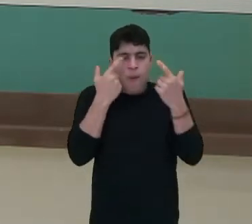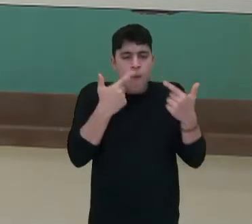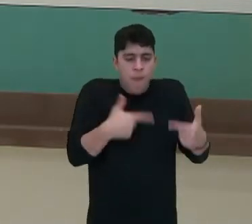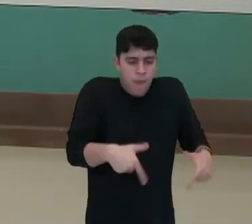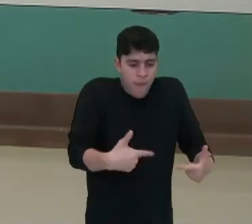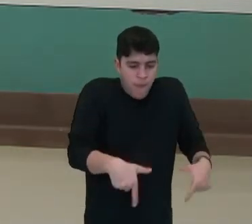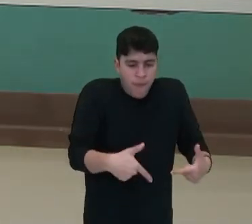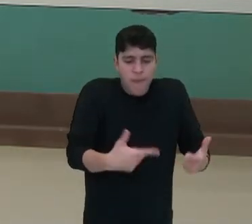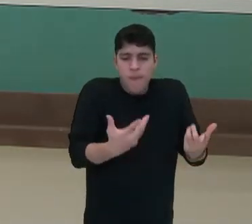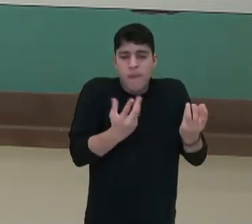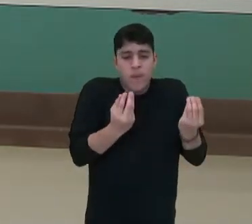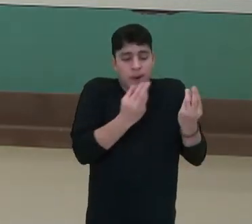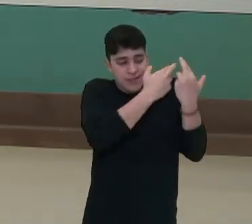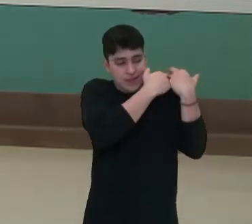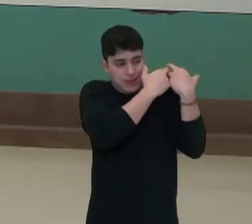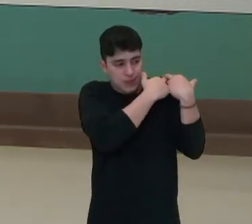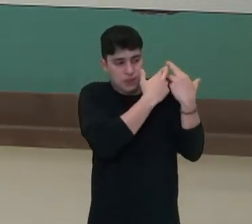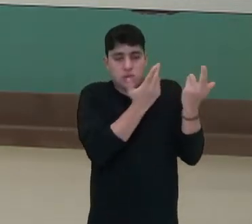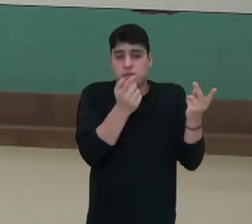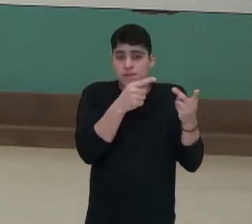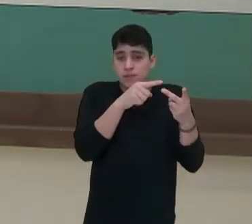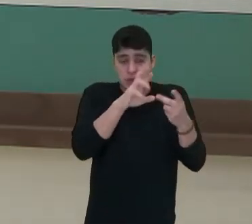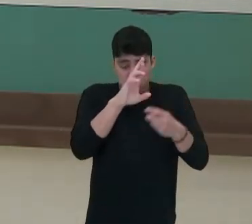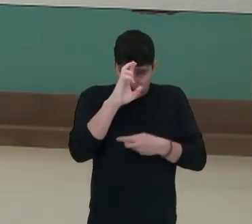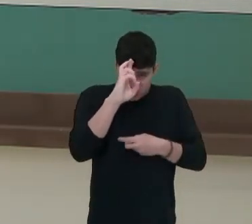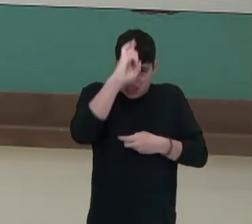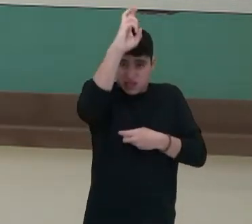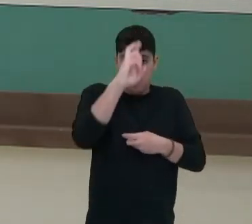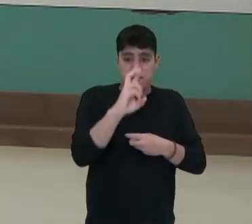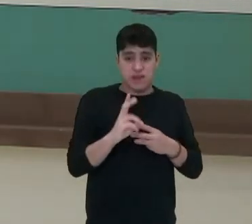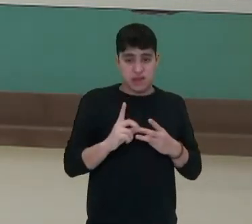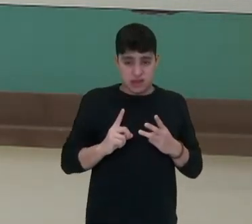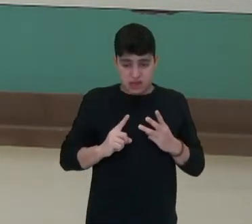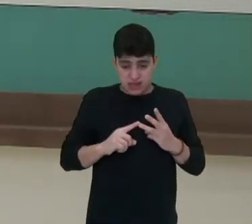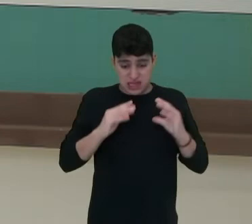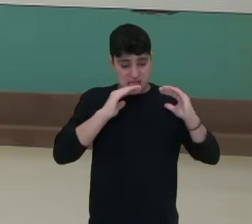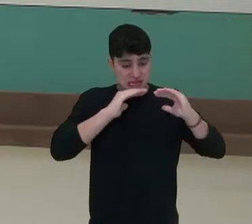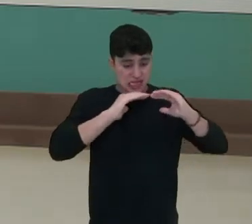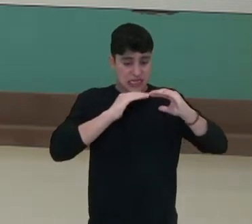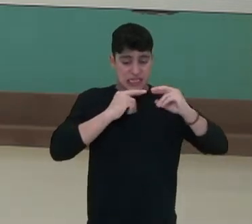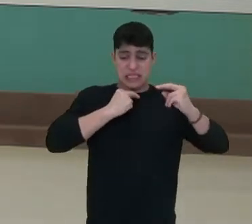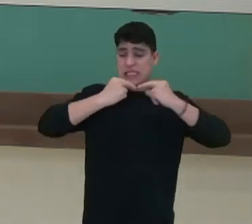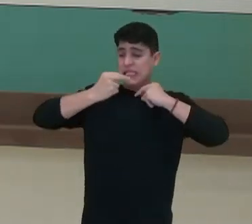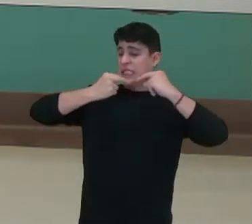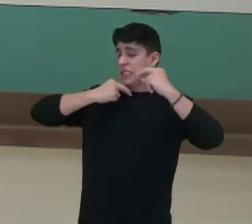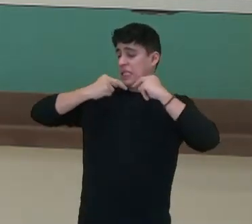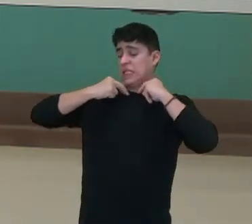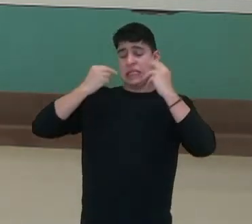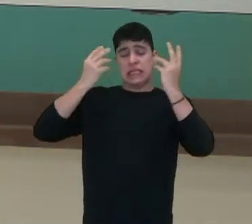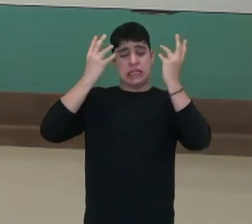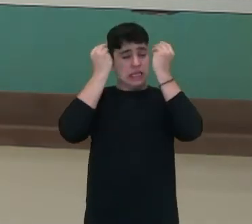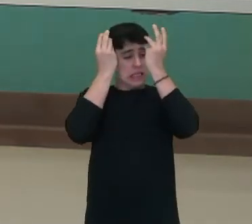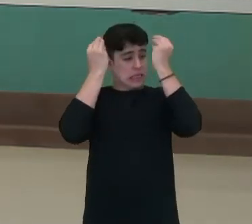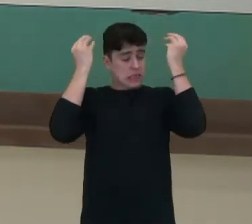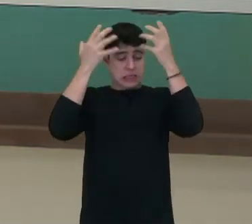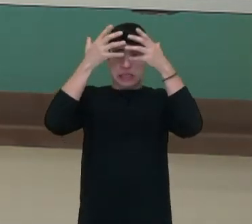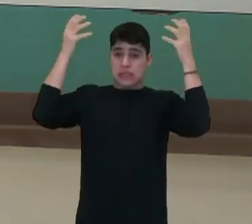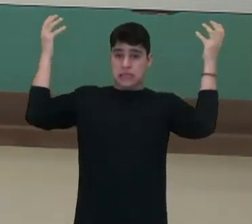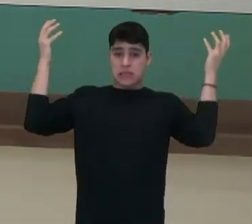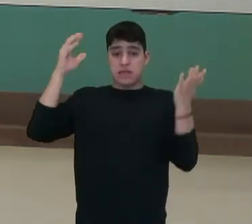tem muitas responsabilidades, o chefe, em casa tem muitas responsabilidades, a falta